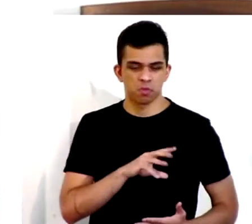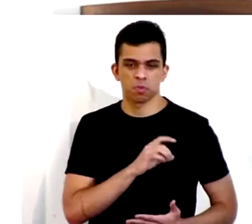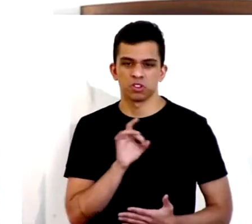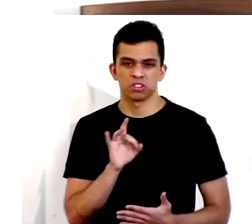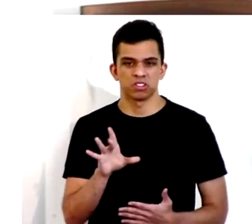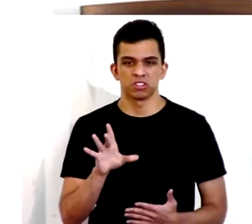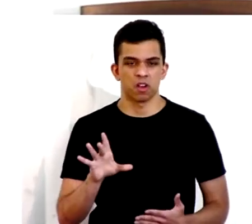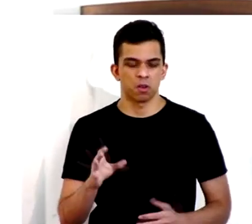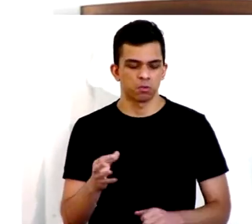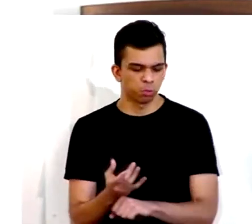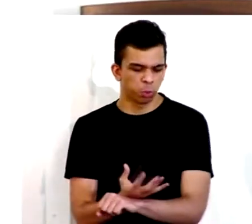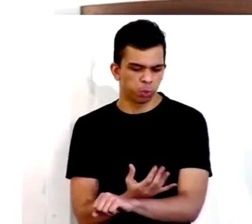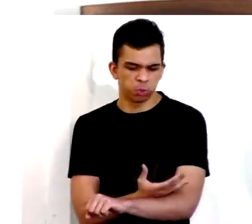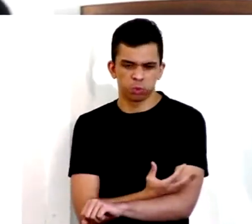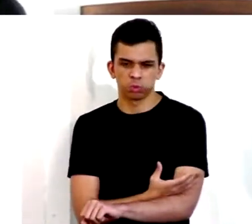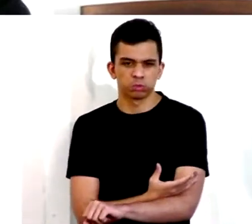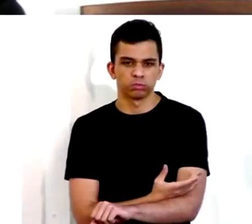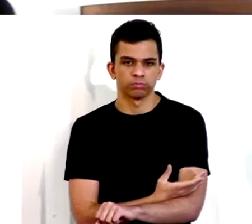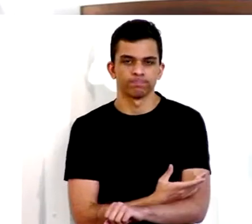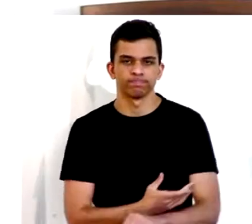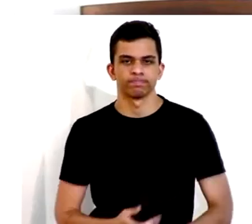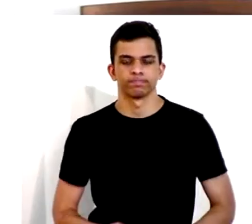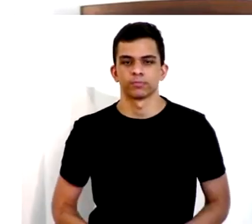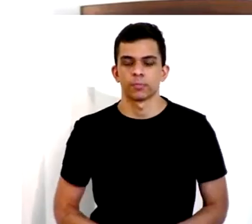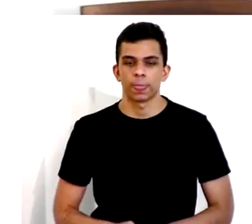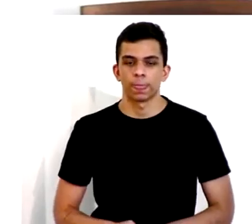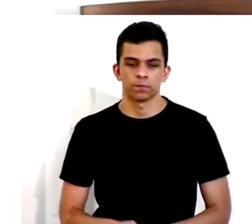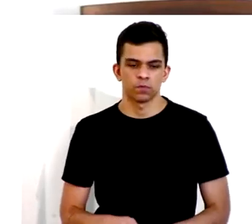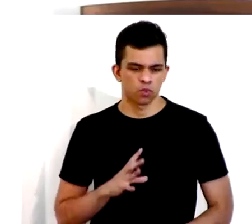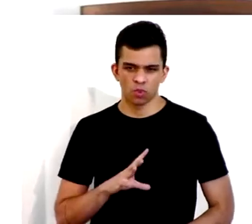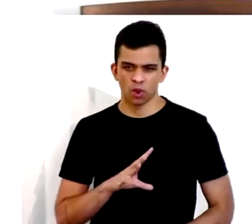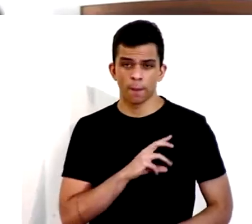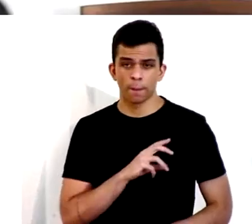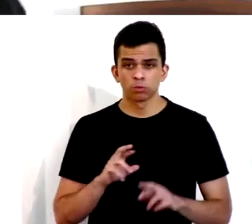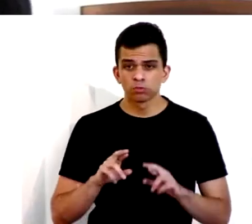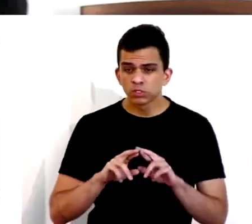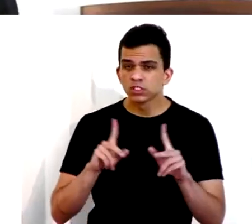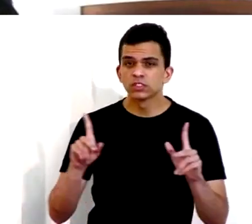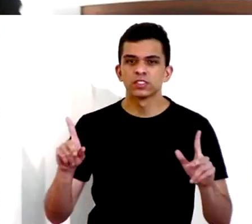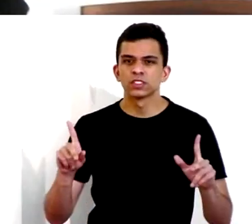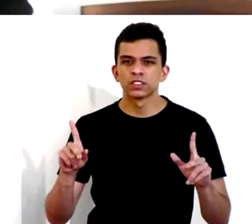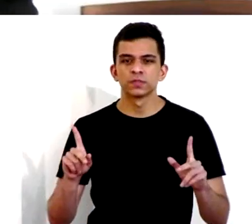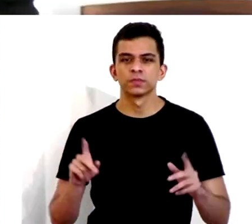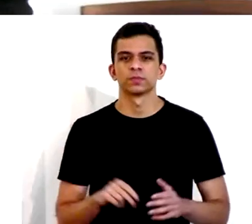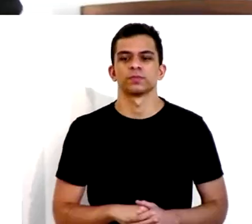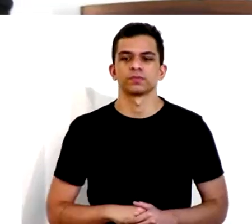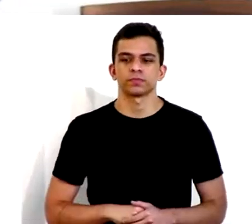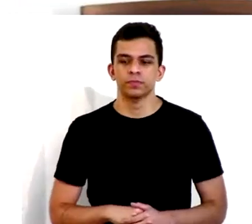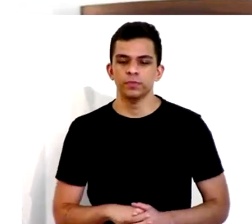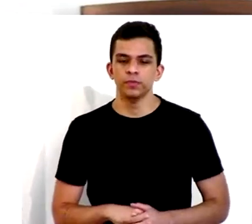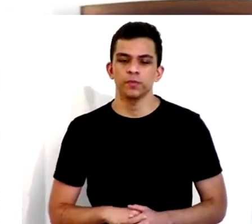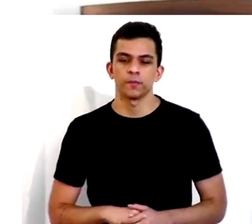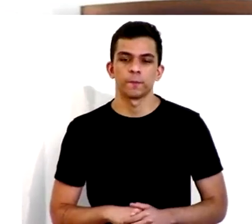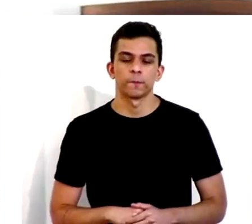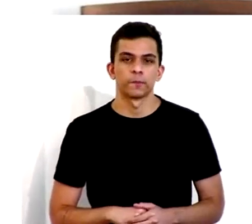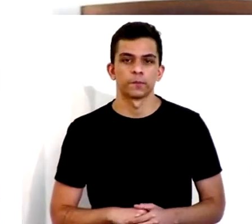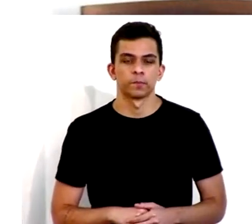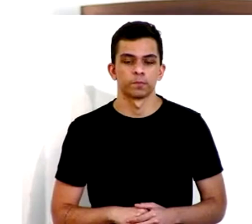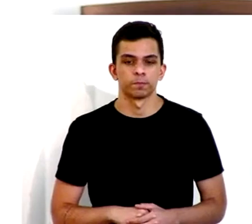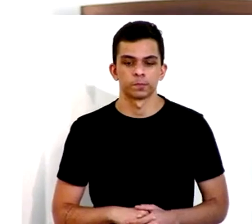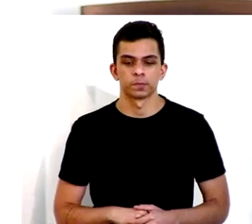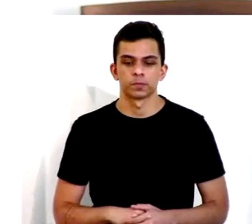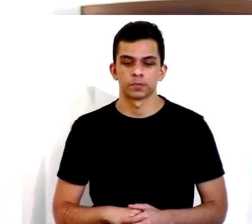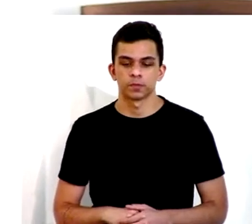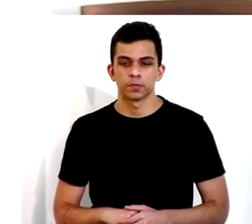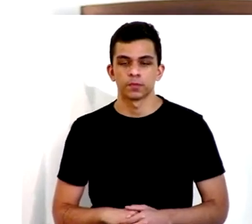sentimento. É um amor que equivale a você oferecer algo a alguém, e se a pessoa te responder